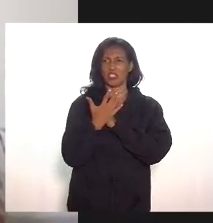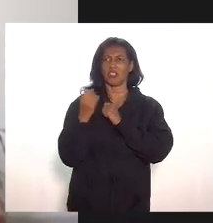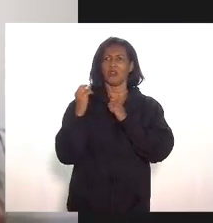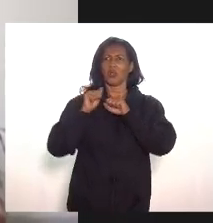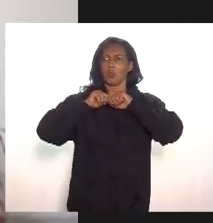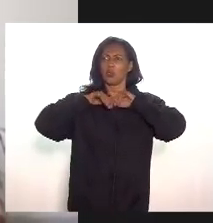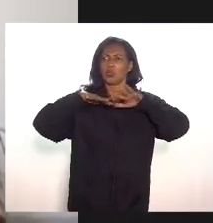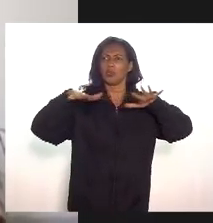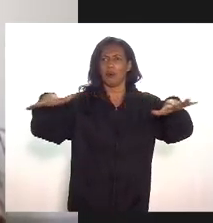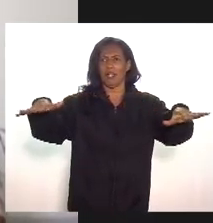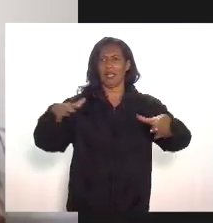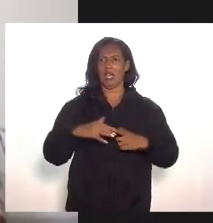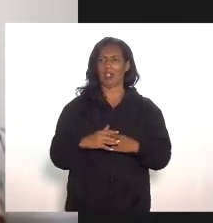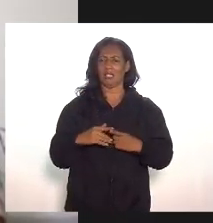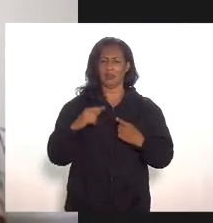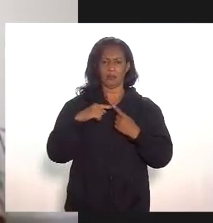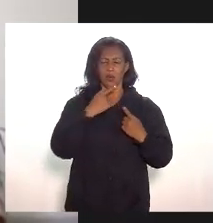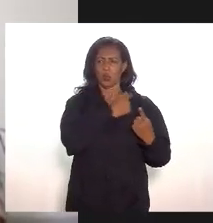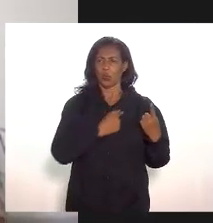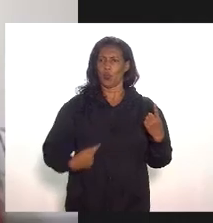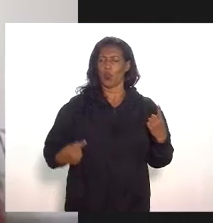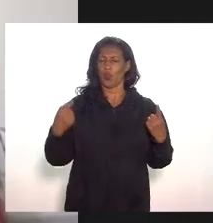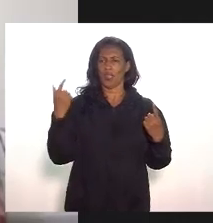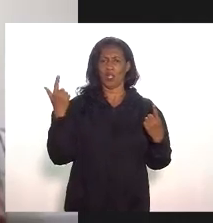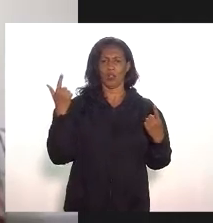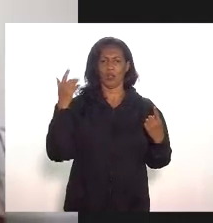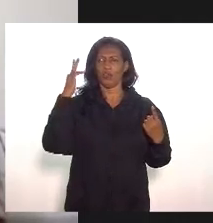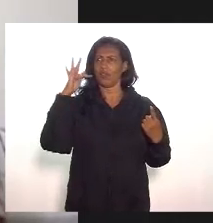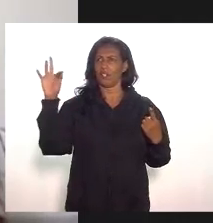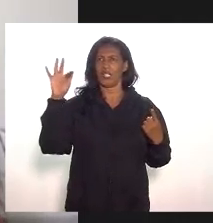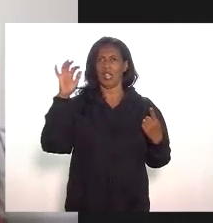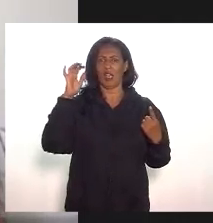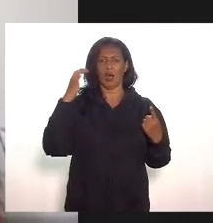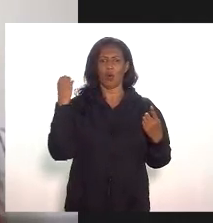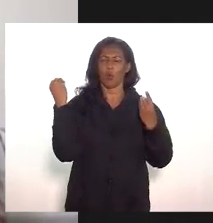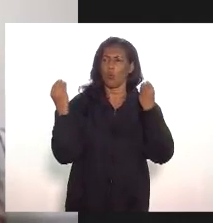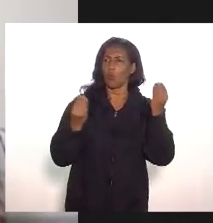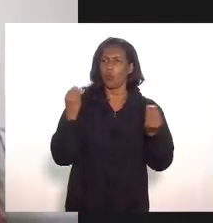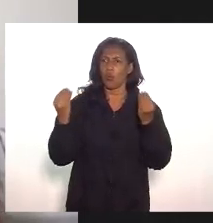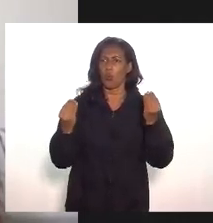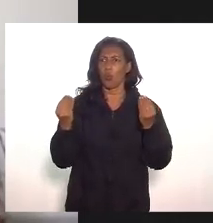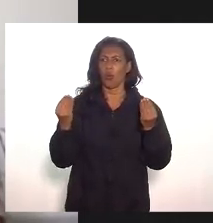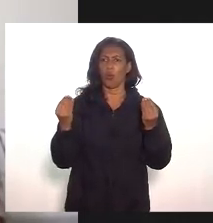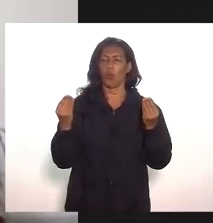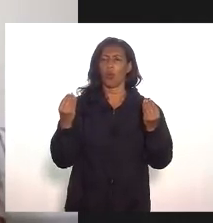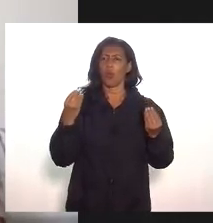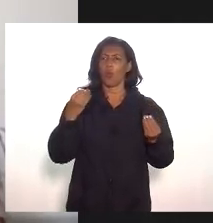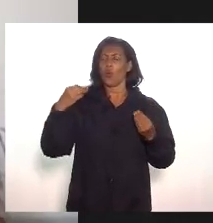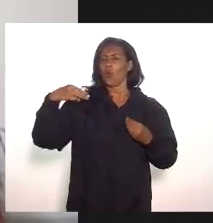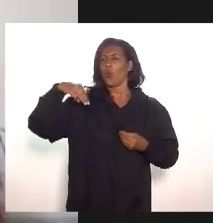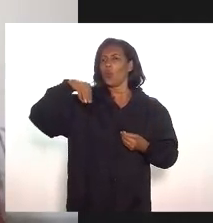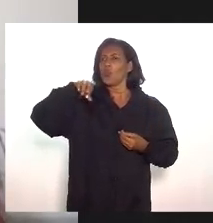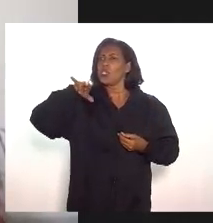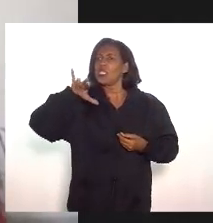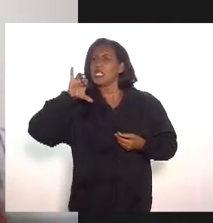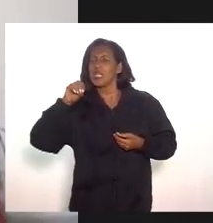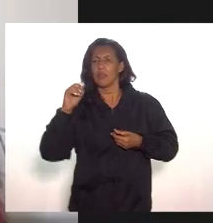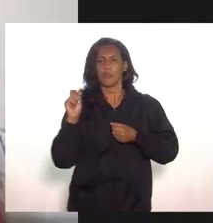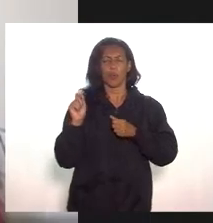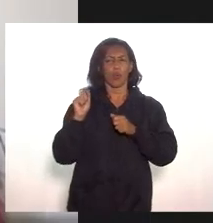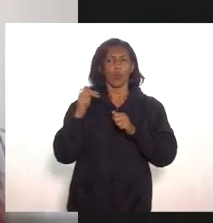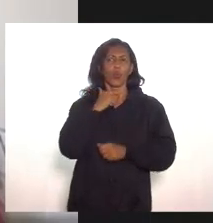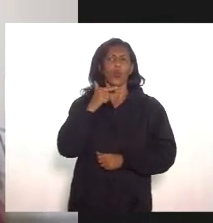sendo sabotada pelo governo estadual e que os governos municipais pouco tem conseguido construir para superar